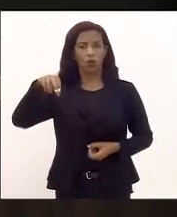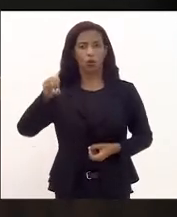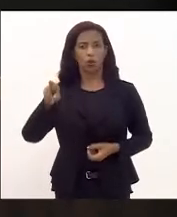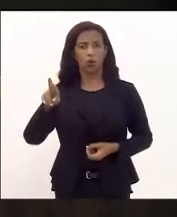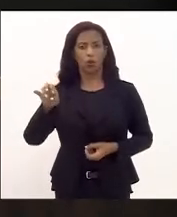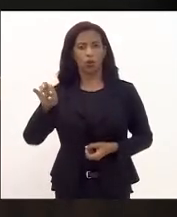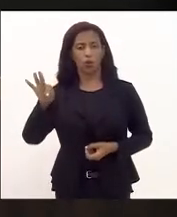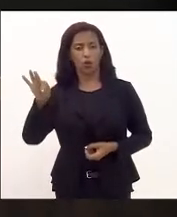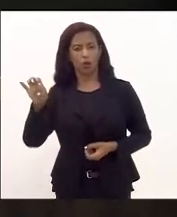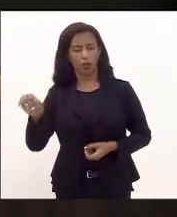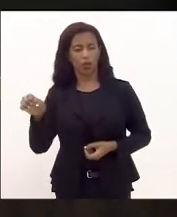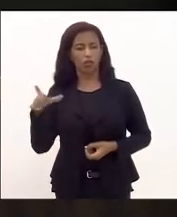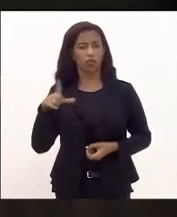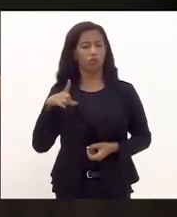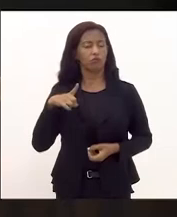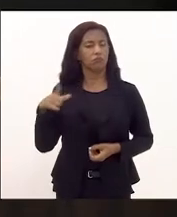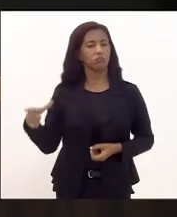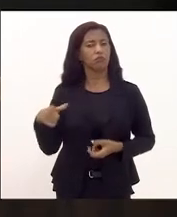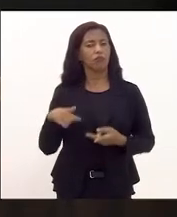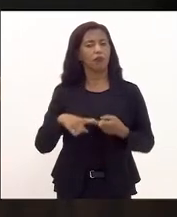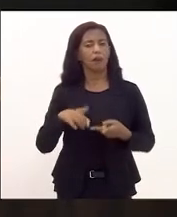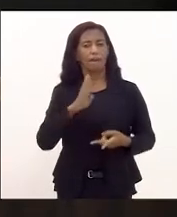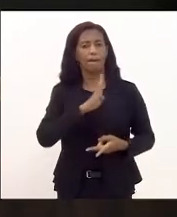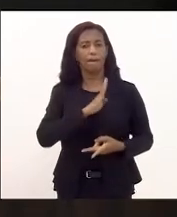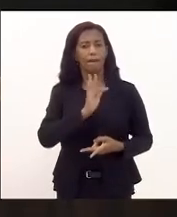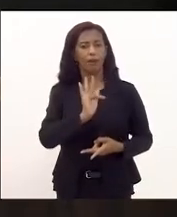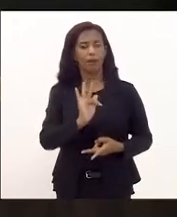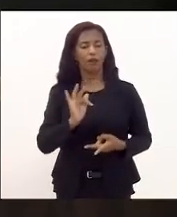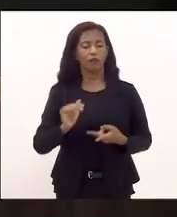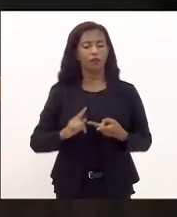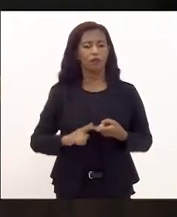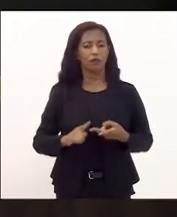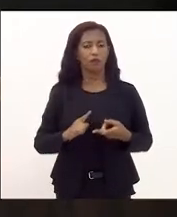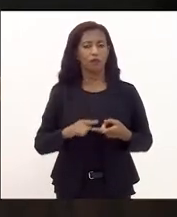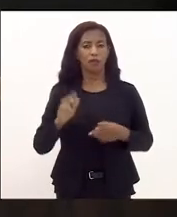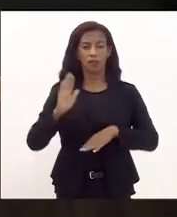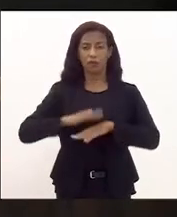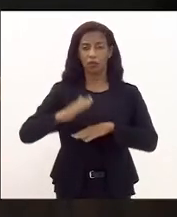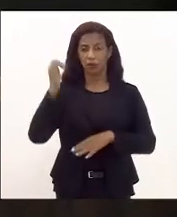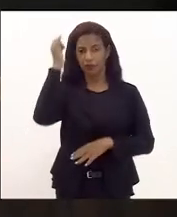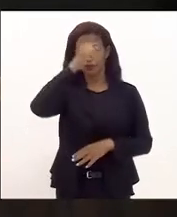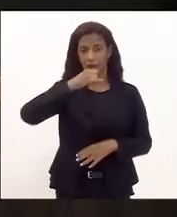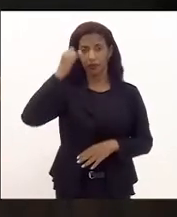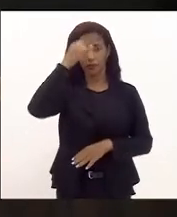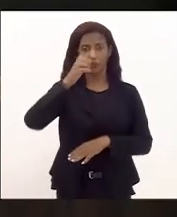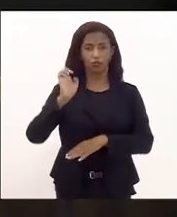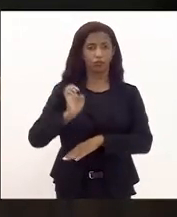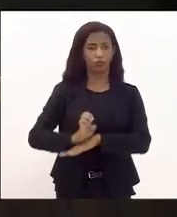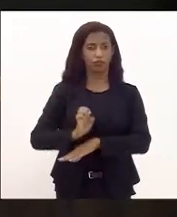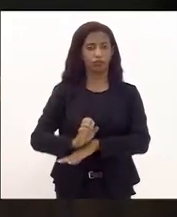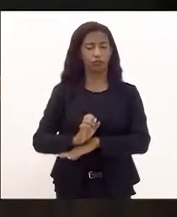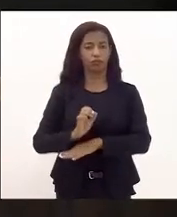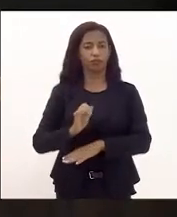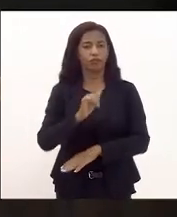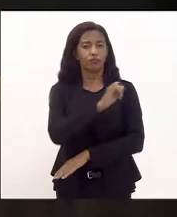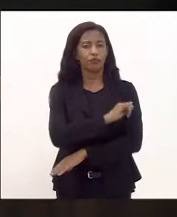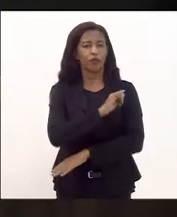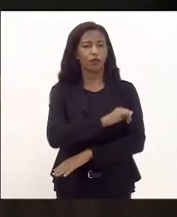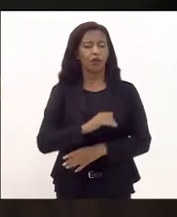que é o Conspinor, o da Baixada, o Cisbaf, são os mais antigos do estado do Rio, remontando